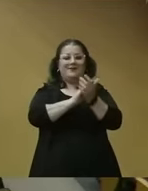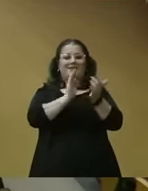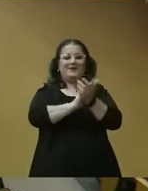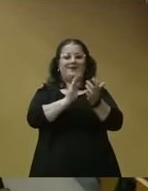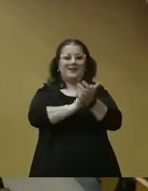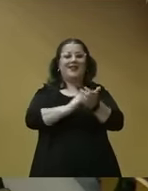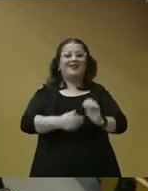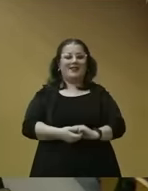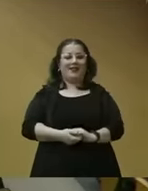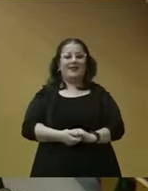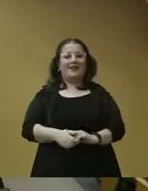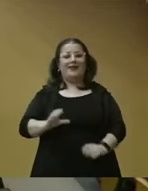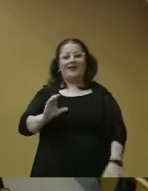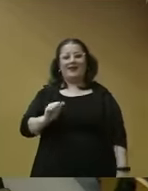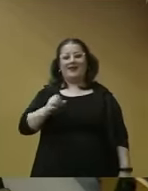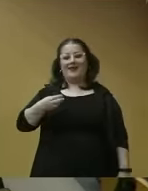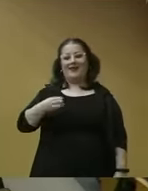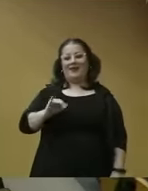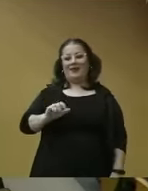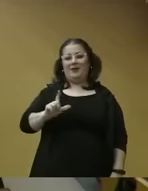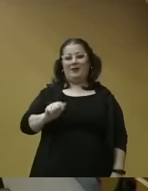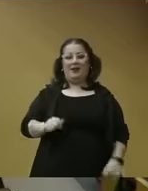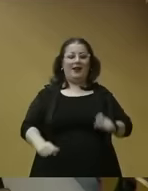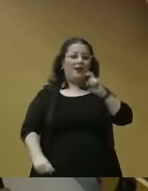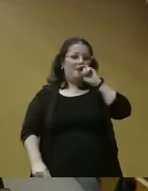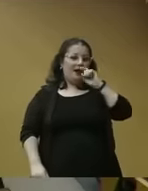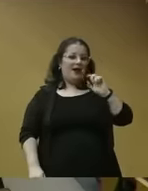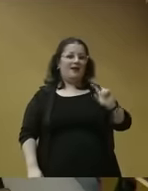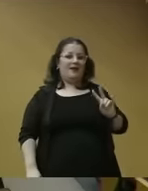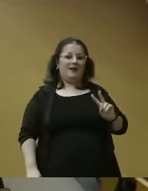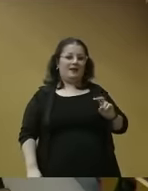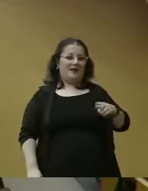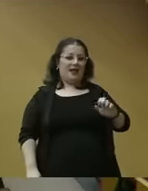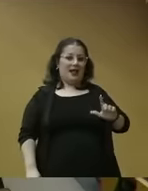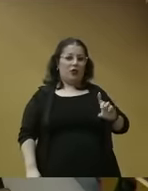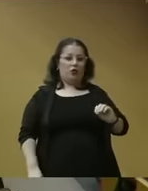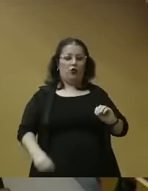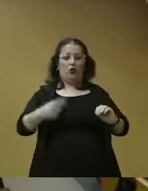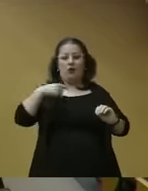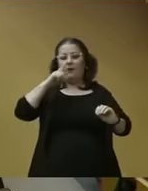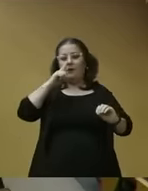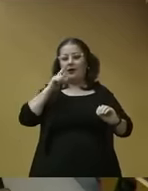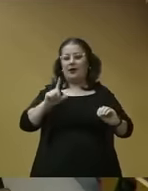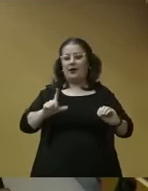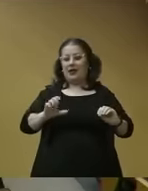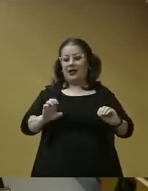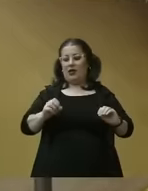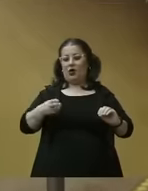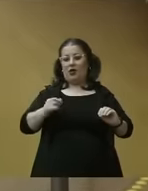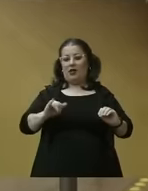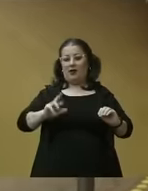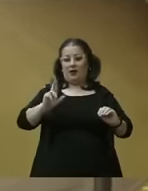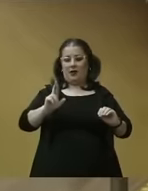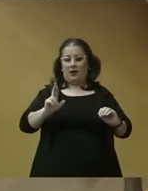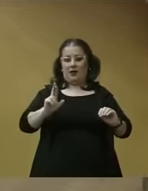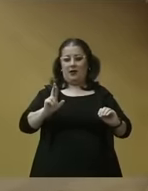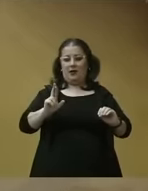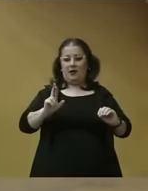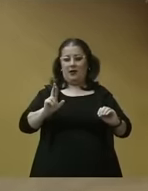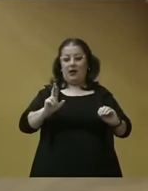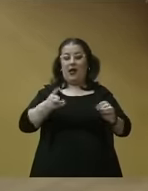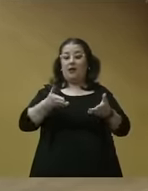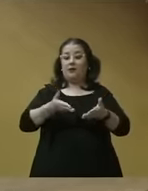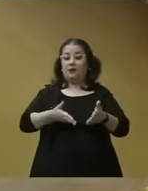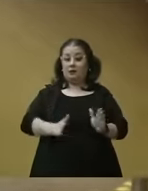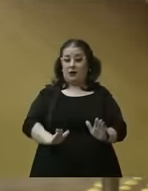Camila Pozobon, filha de Mauro José Pozobon e Leanir e Maria Pozobon,